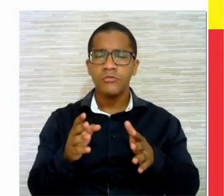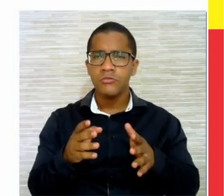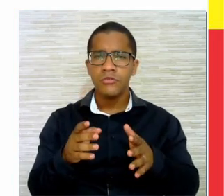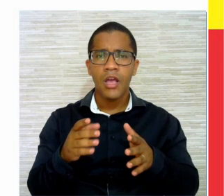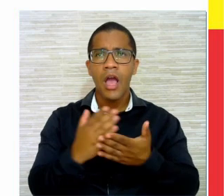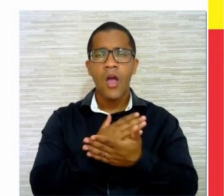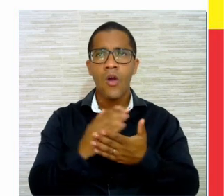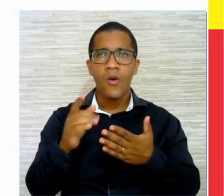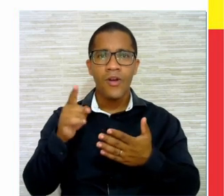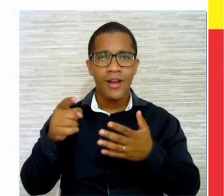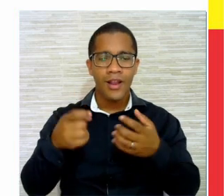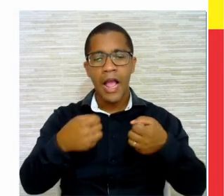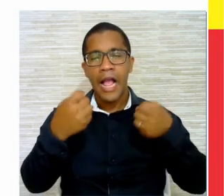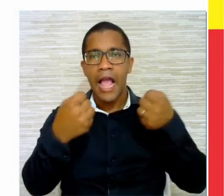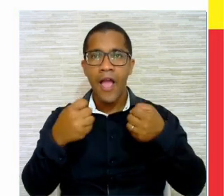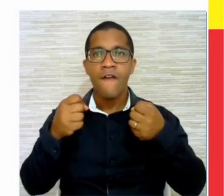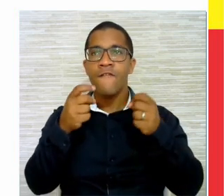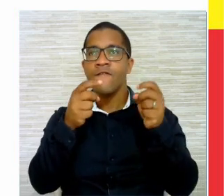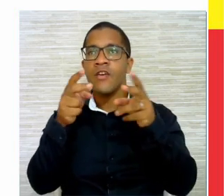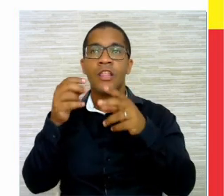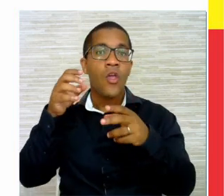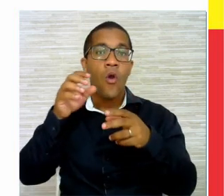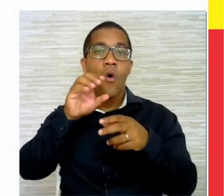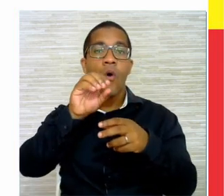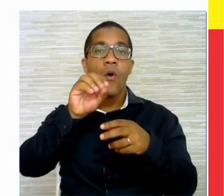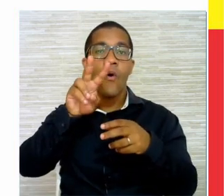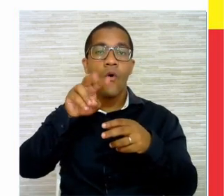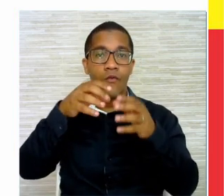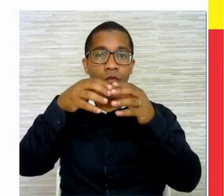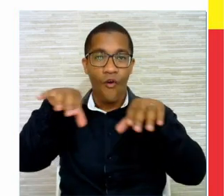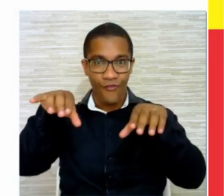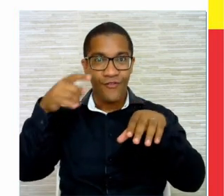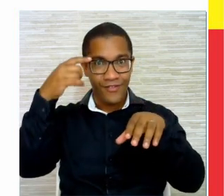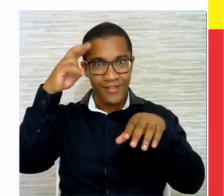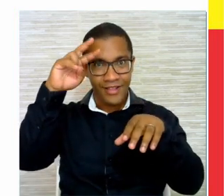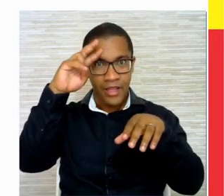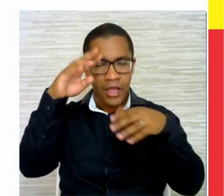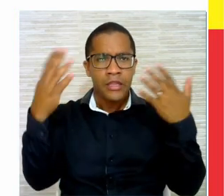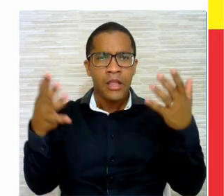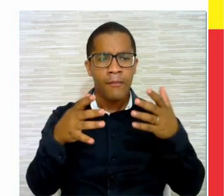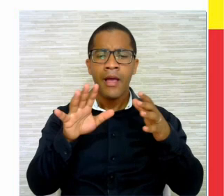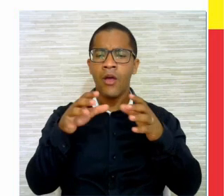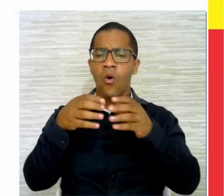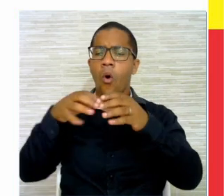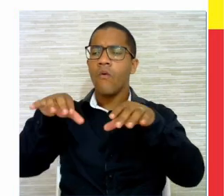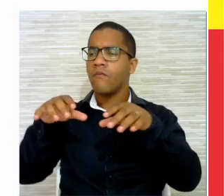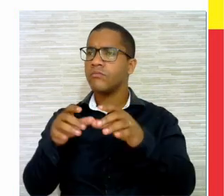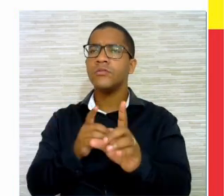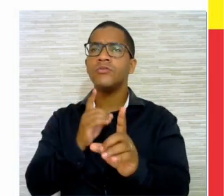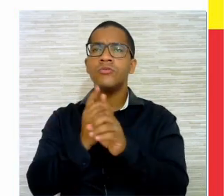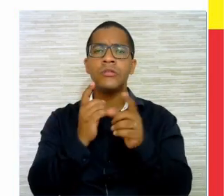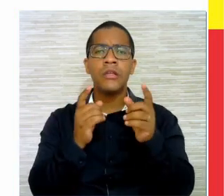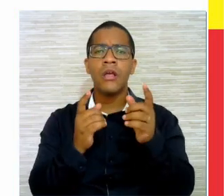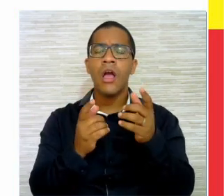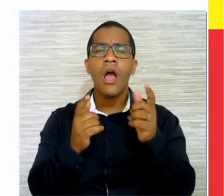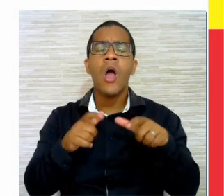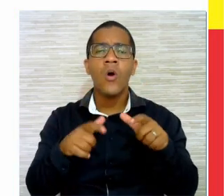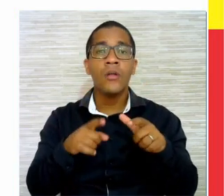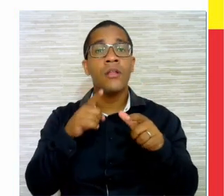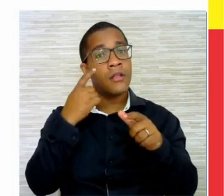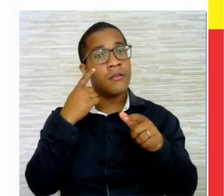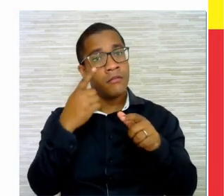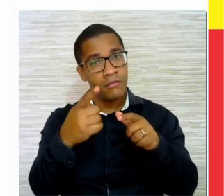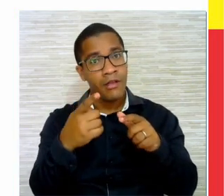né, o carro do ovo passar pela sua rua aí. Então, de onde vem esse ovo? Então, observa na tela, vocês estão vendo aí